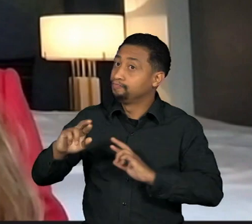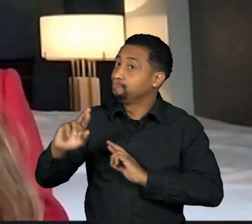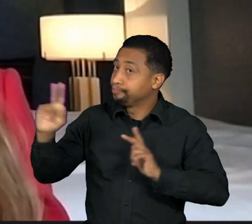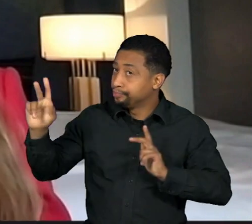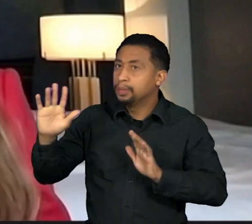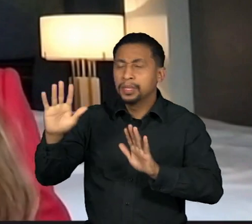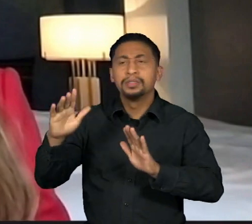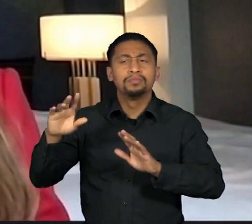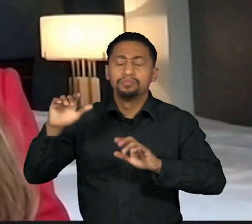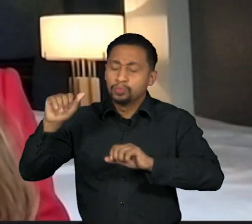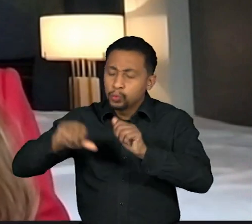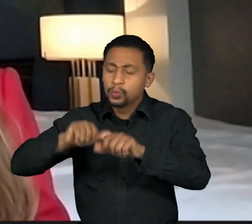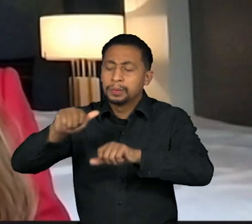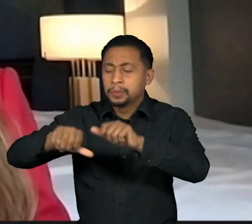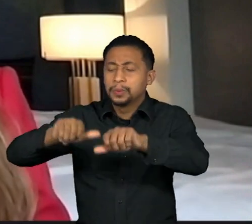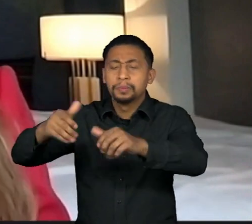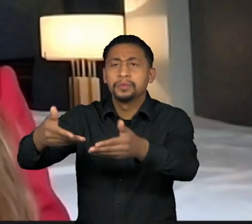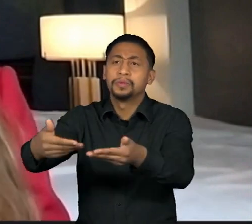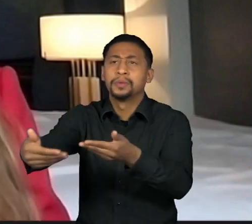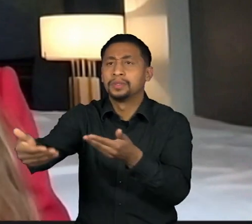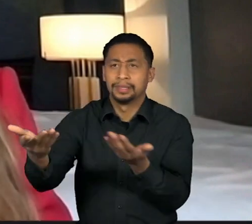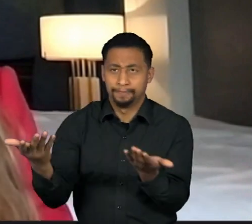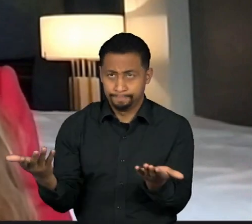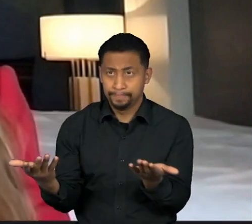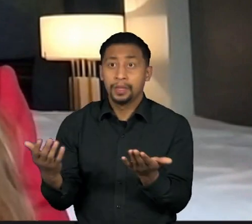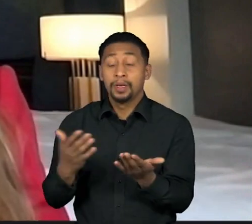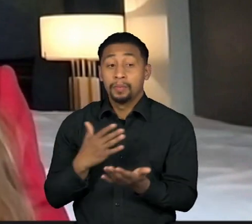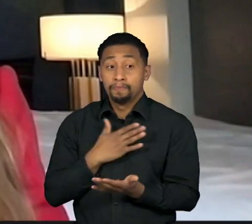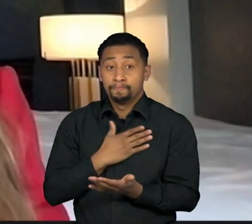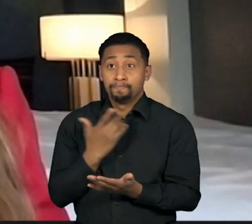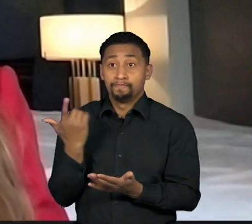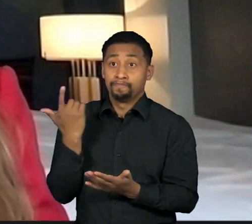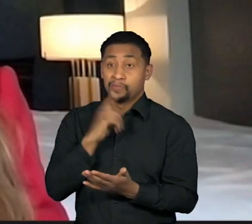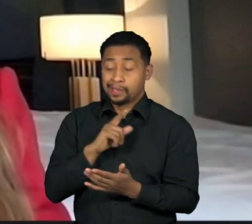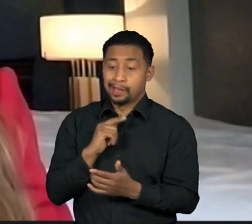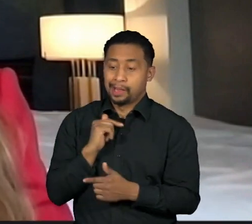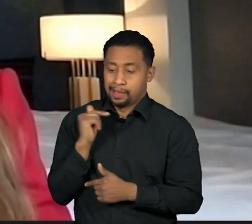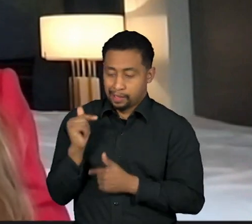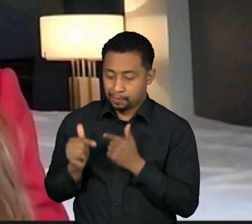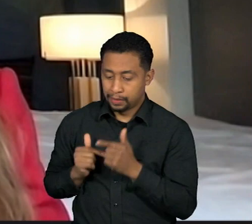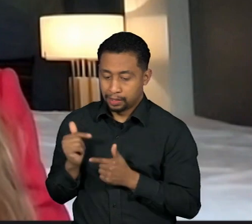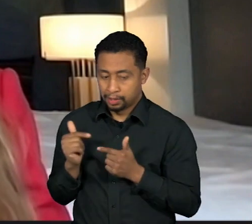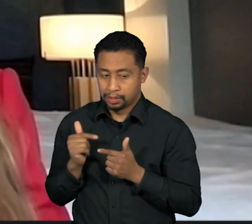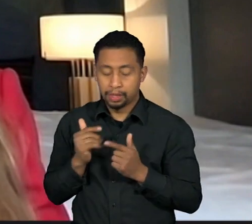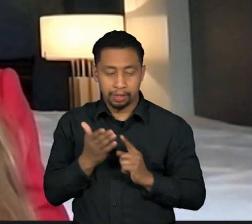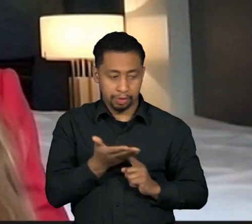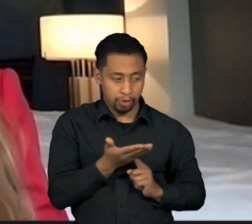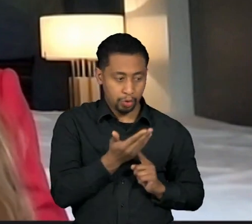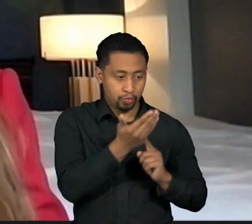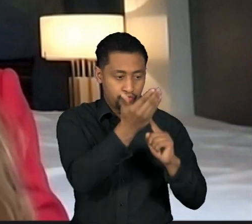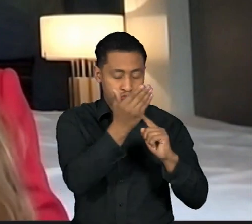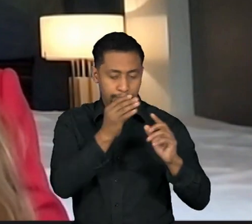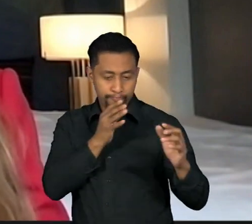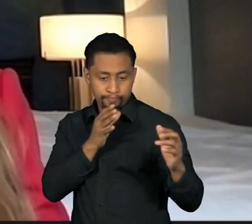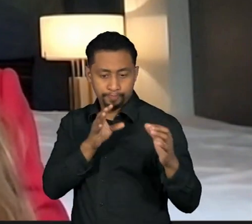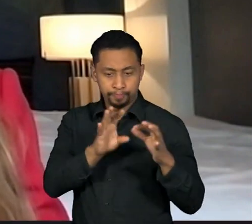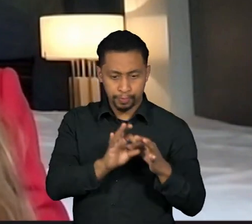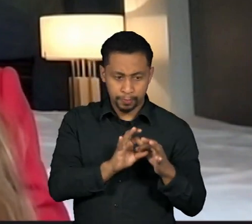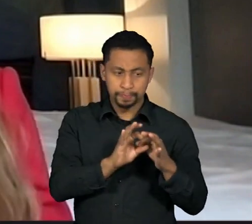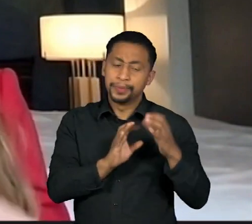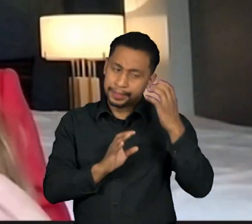mudam. E para trabalhar e conviver com a tecnologia, e em particular com a